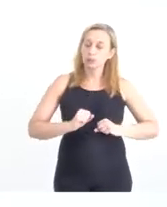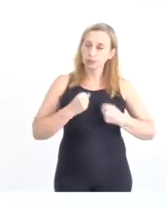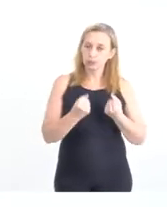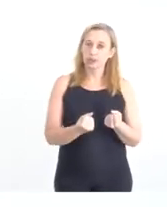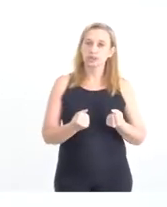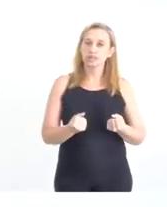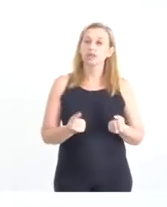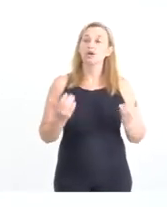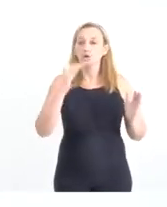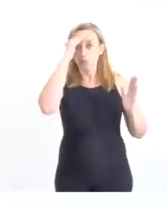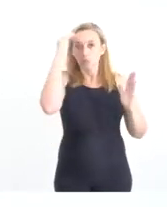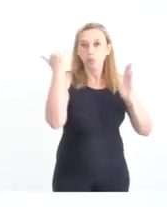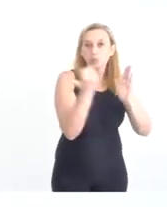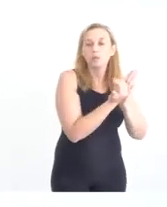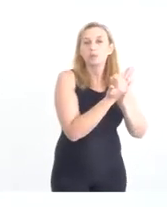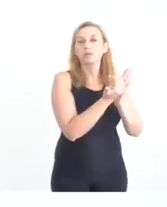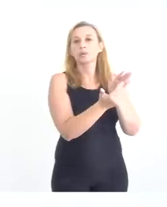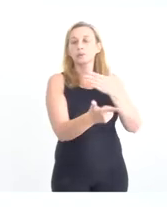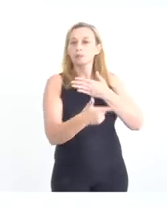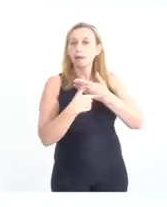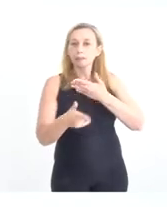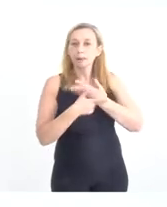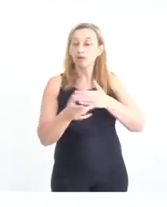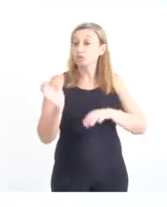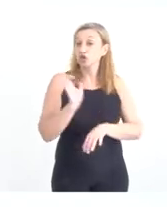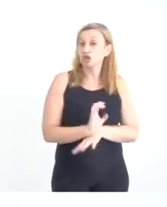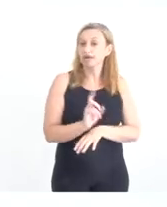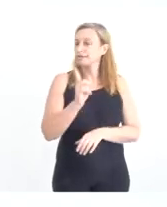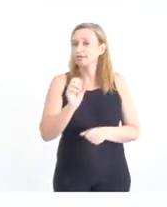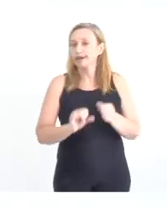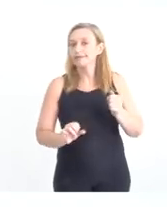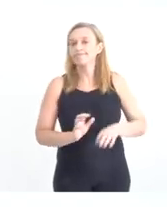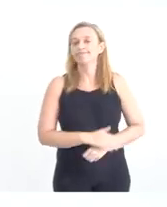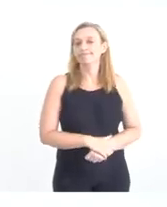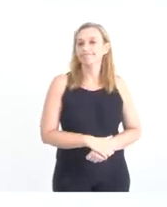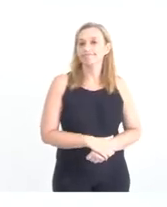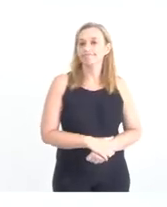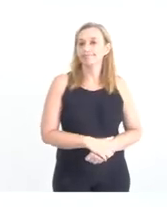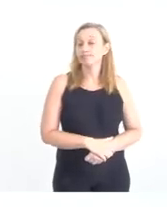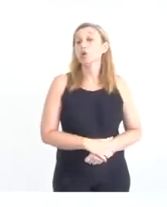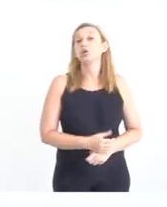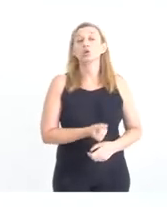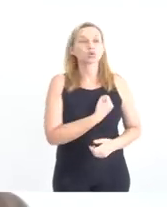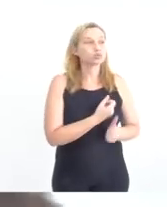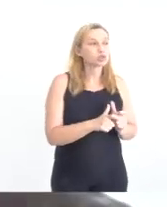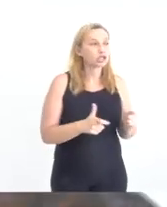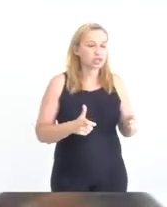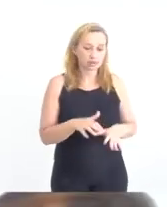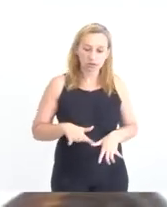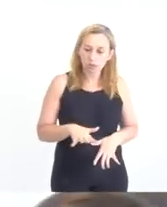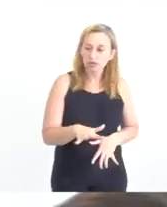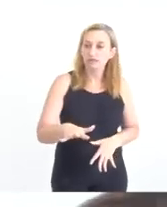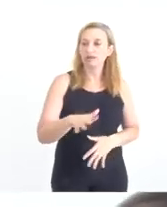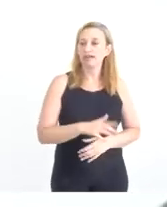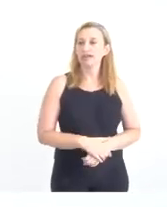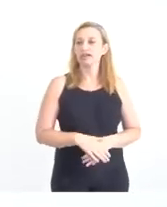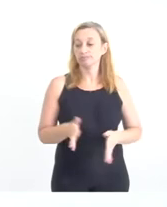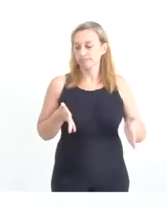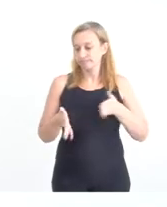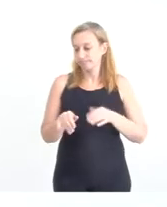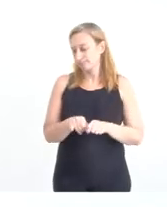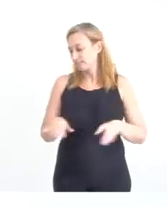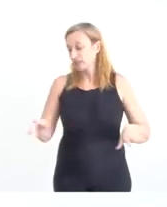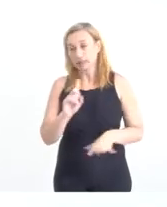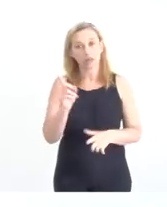buscaram cumpriram e é que o estado não estava cumprido em grande parte dos territórios que durante a pandemia